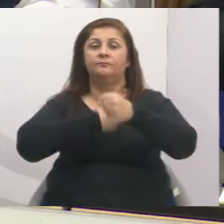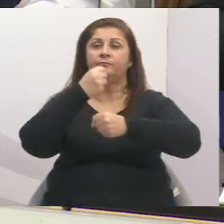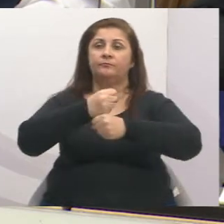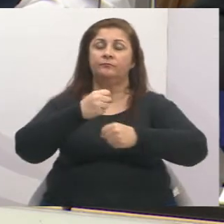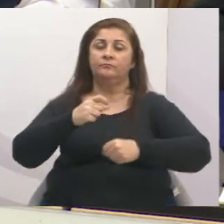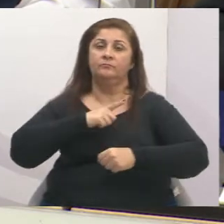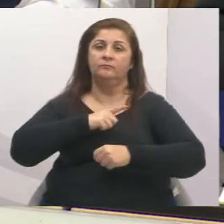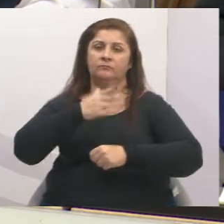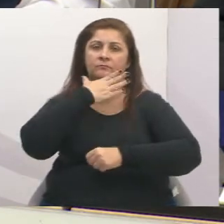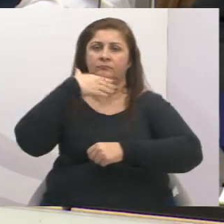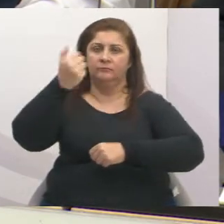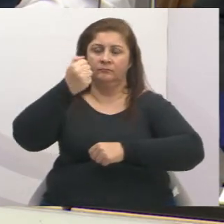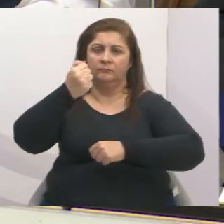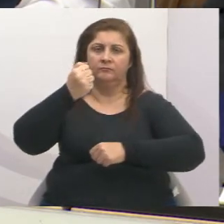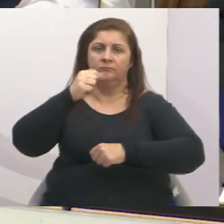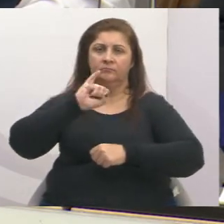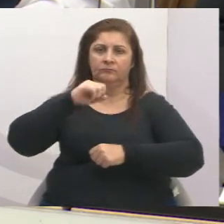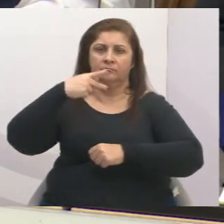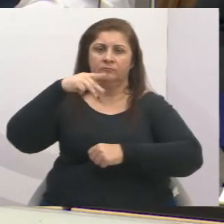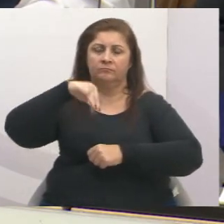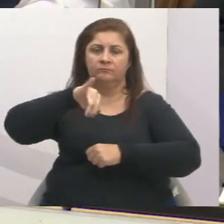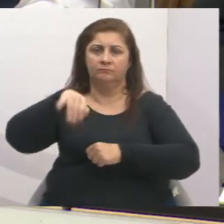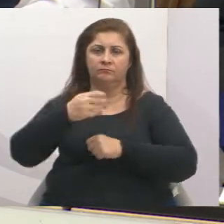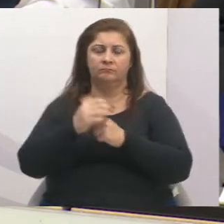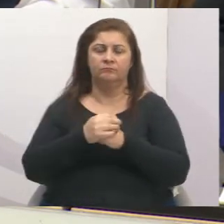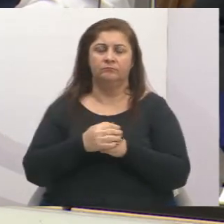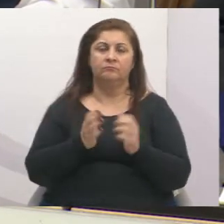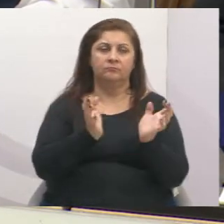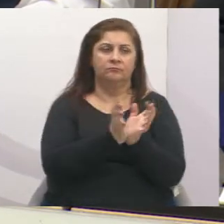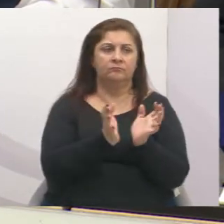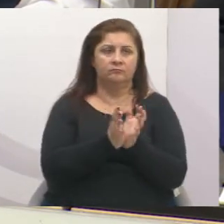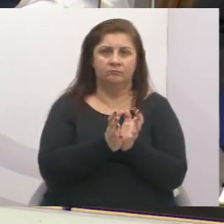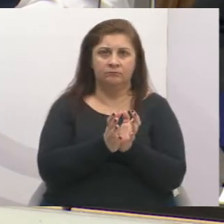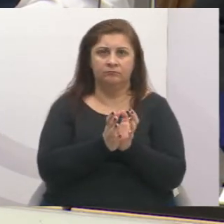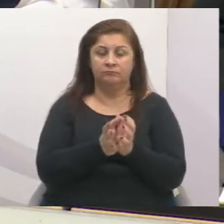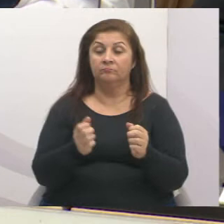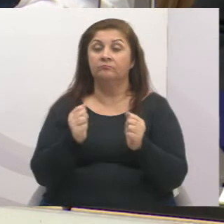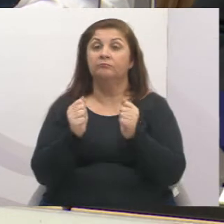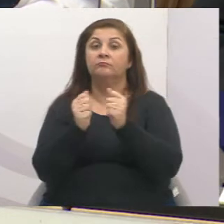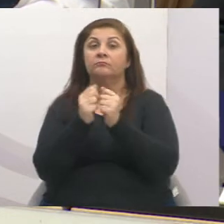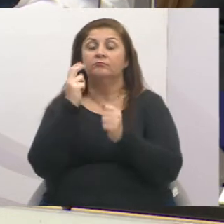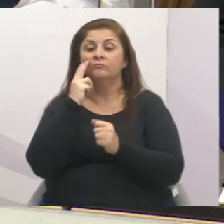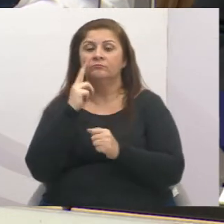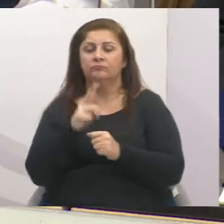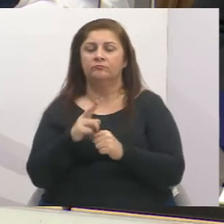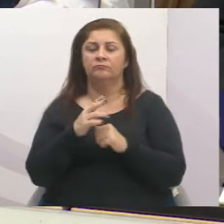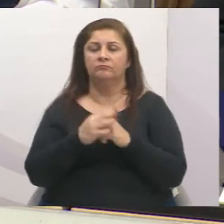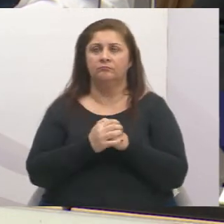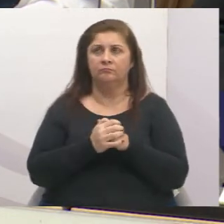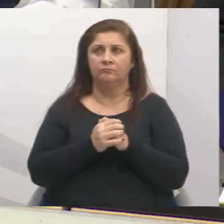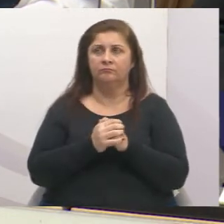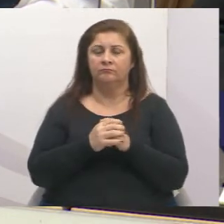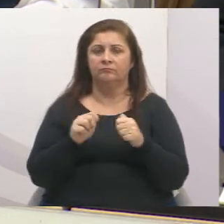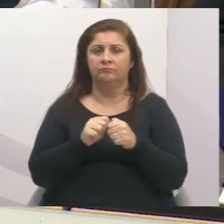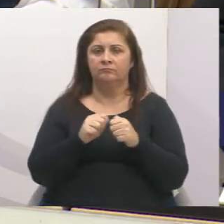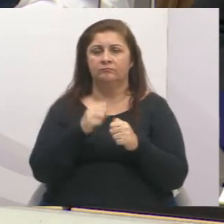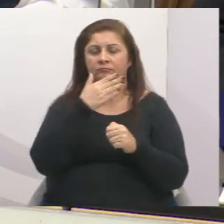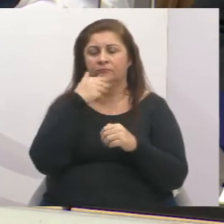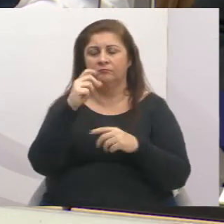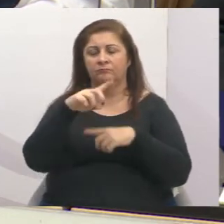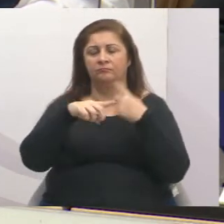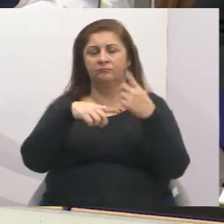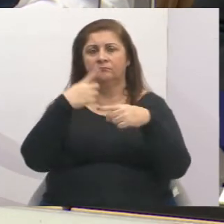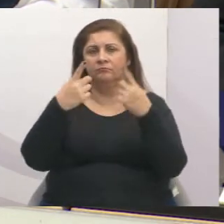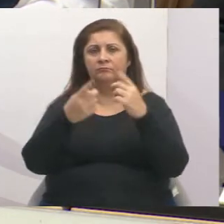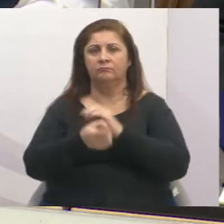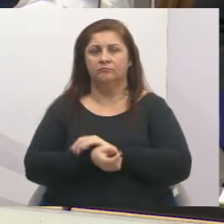as finanças do Instituto, nós, essa comissão que for tirada, vai estar junto discutindo e acompanhando para melhorar cada dia mais